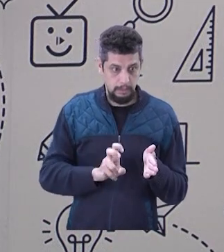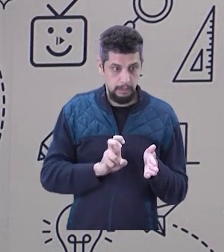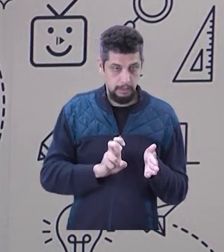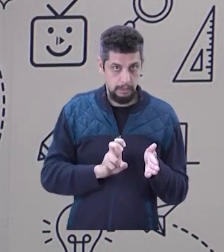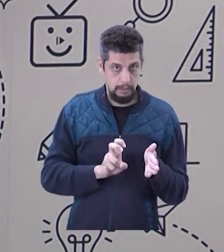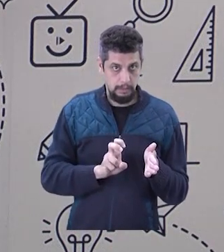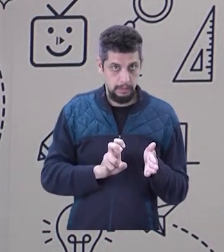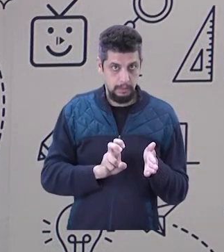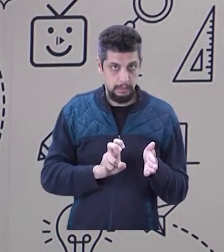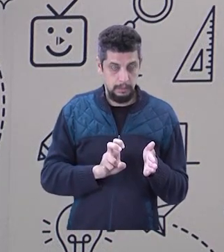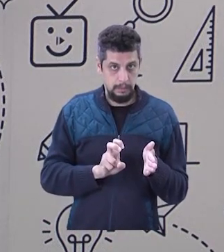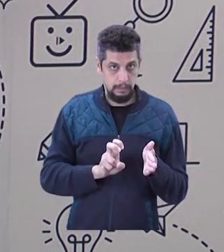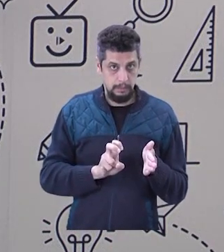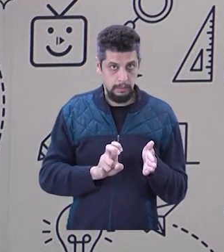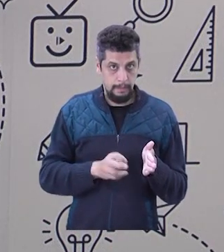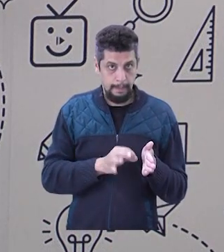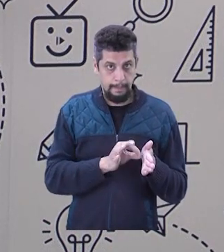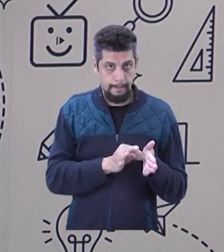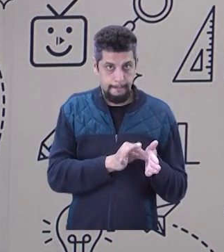Cinco.